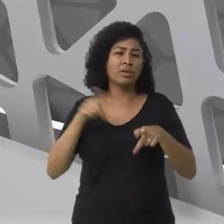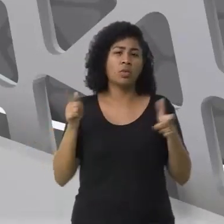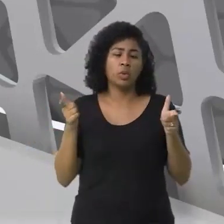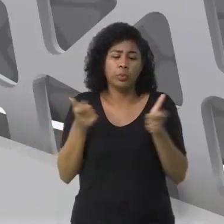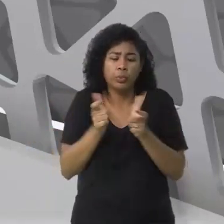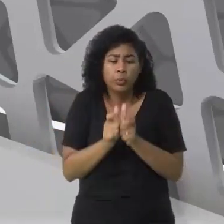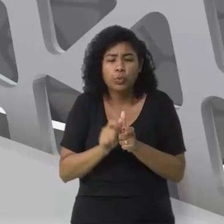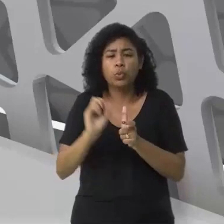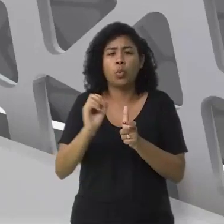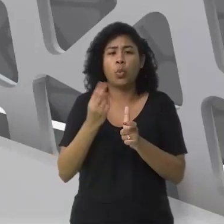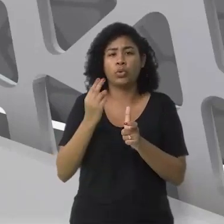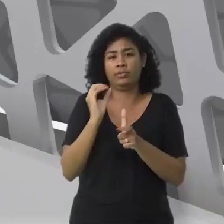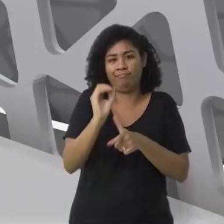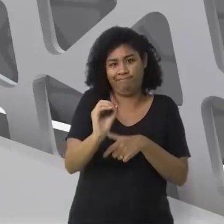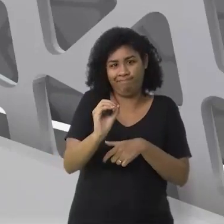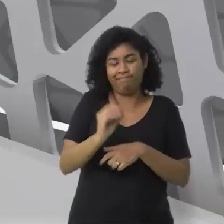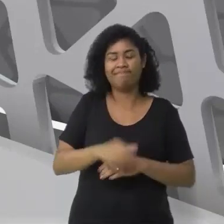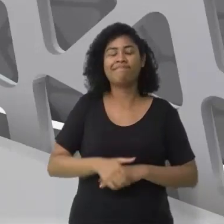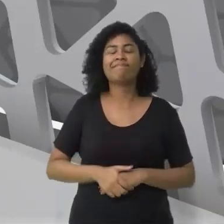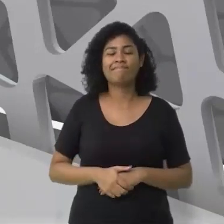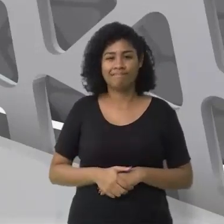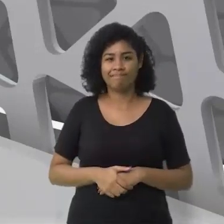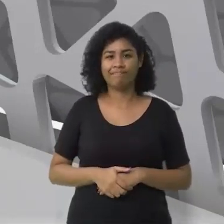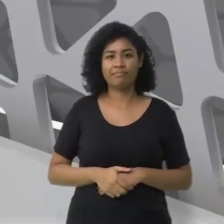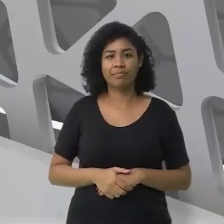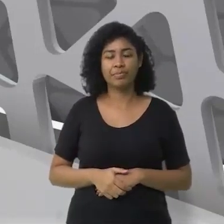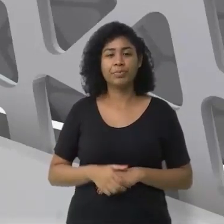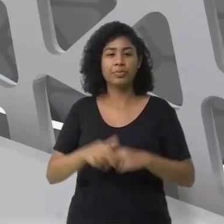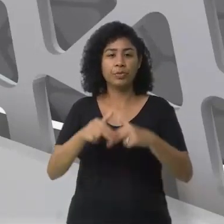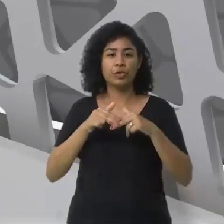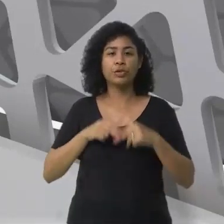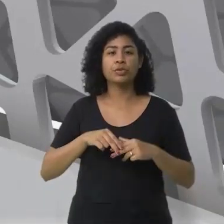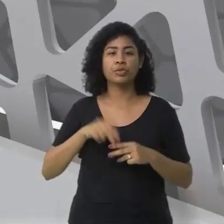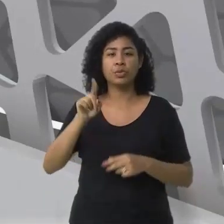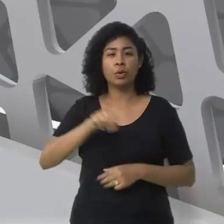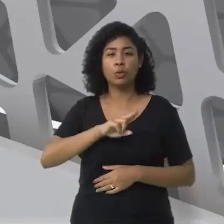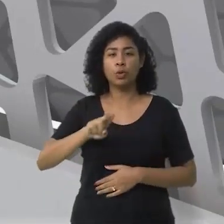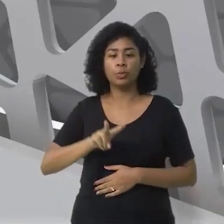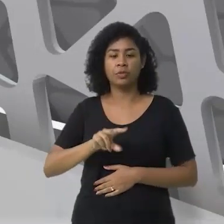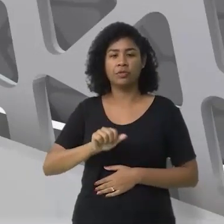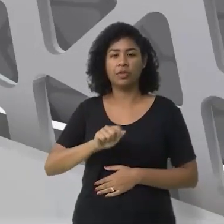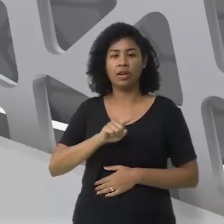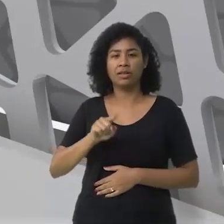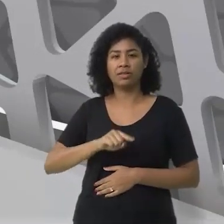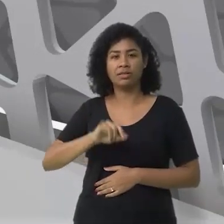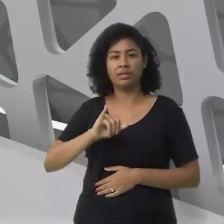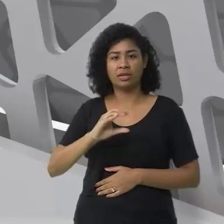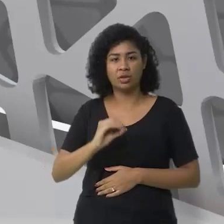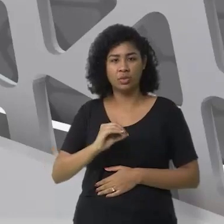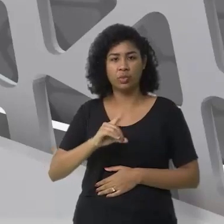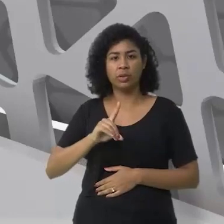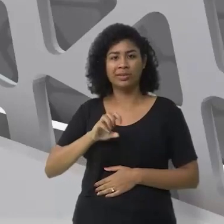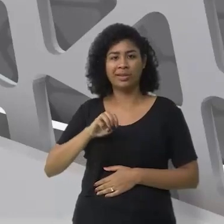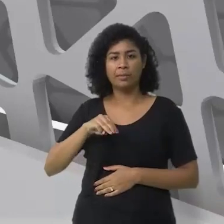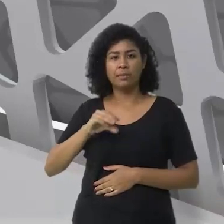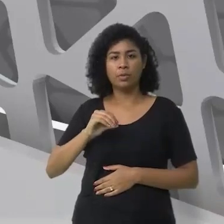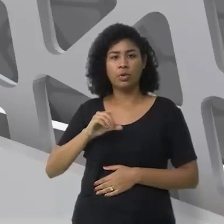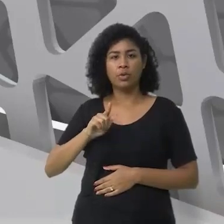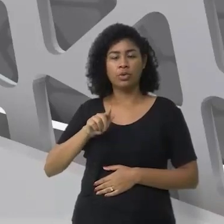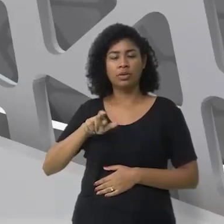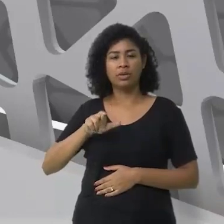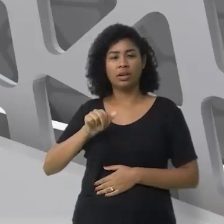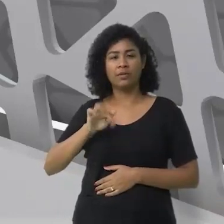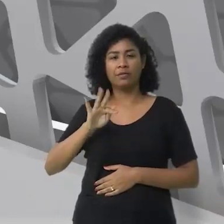demográficos. O que seria esses vazios demográficos? Seria ali a quantidade de pessoas em que não é habitada, por